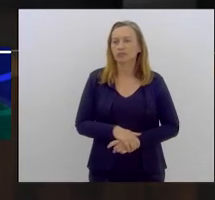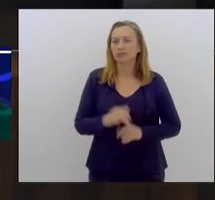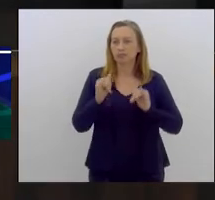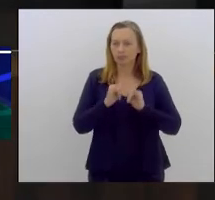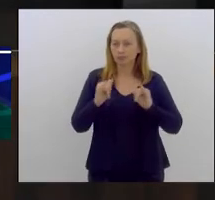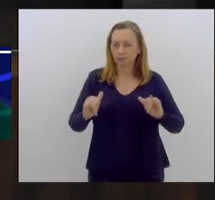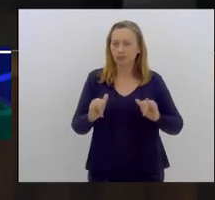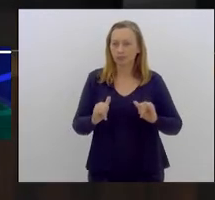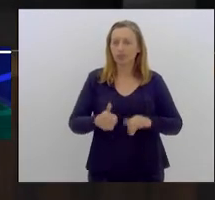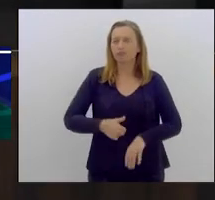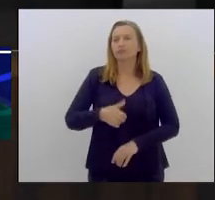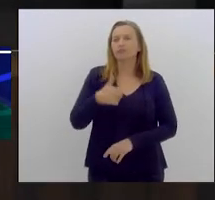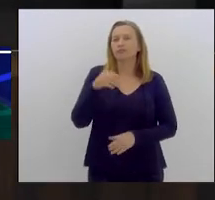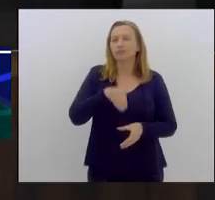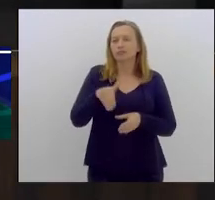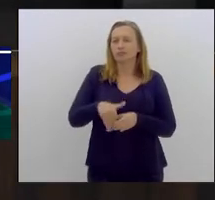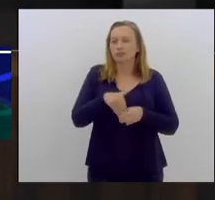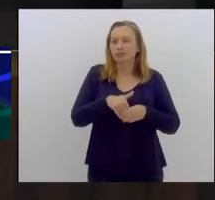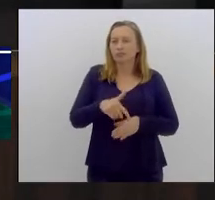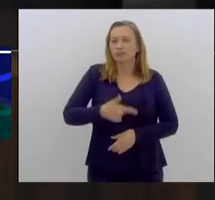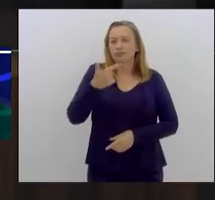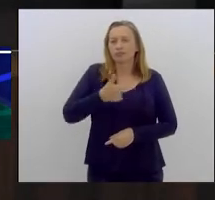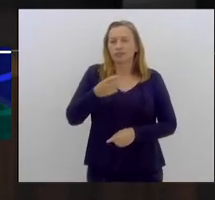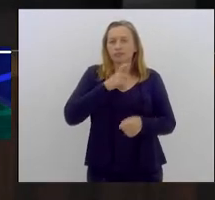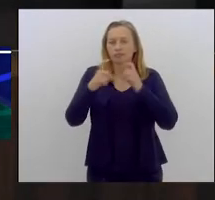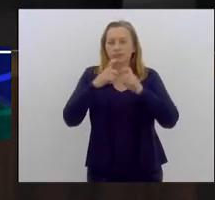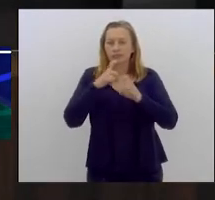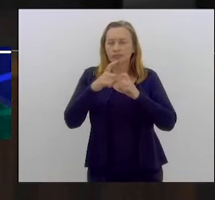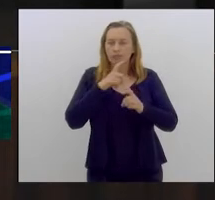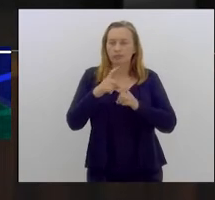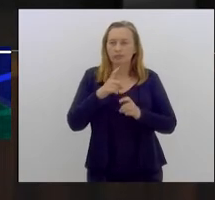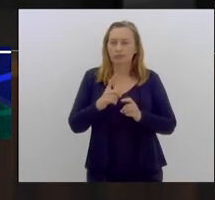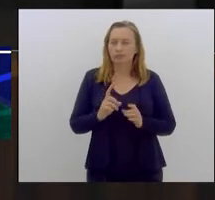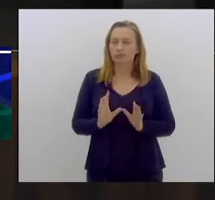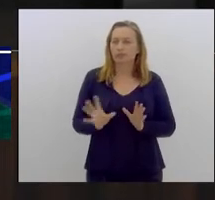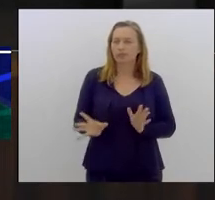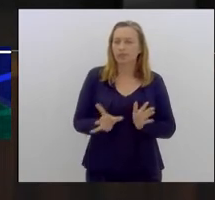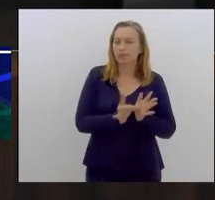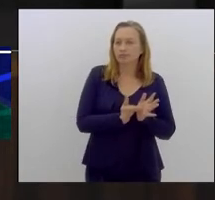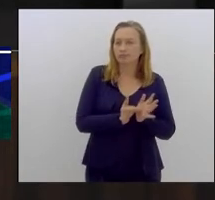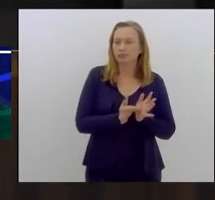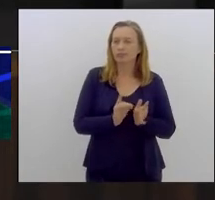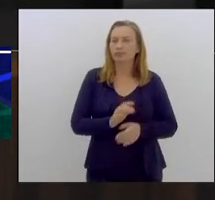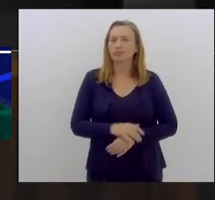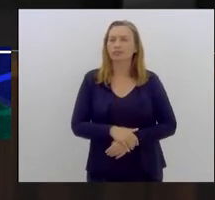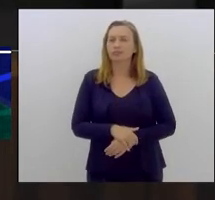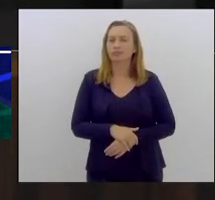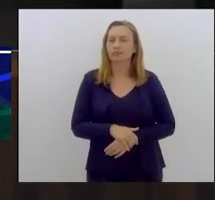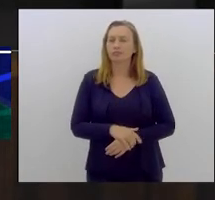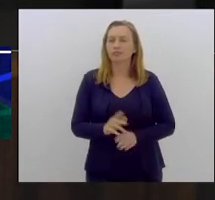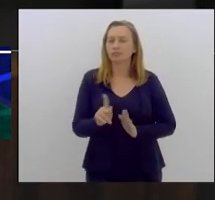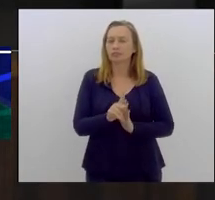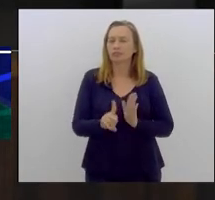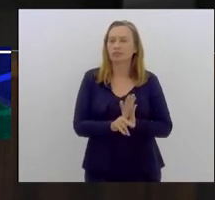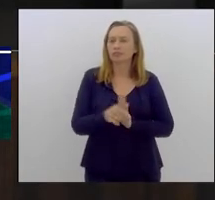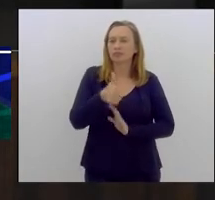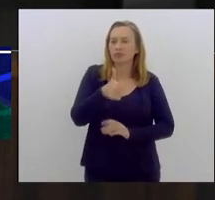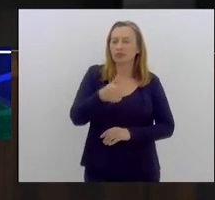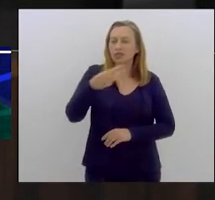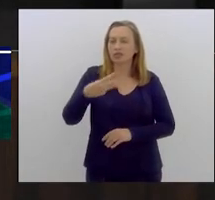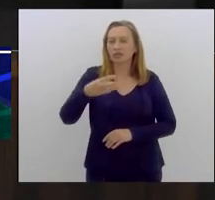Anuncio em tramitação ordinária, em votação, em segunda discussão, redação do vencido, assim emendado. Projeto de lei